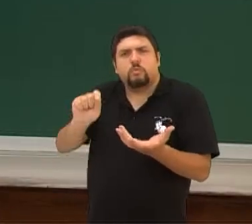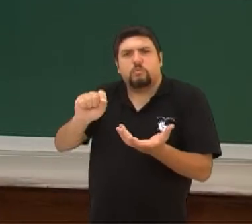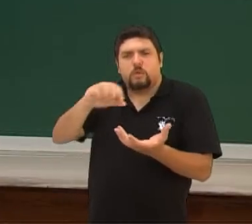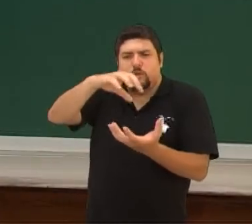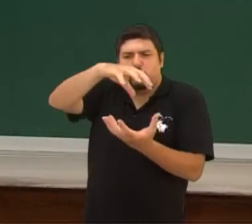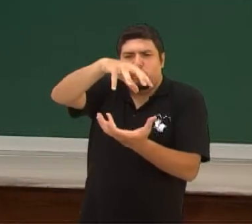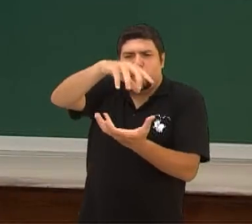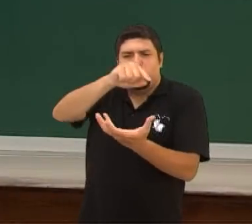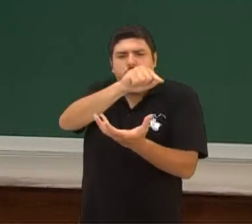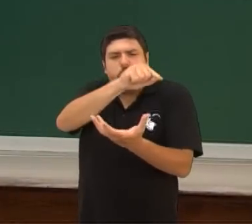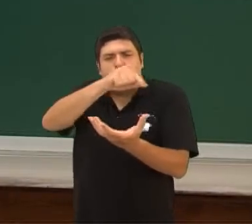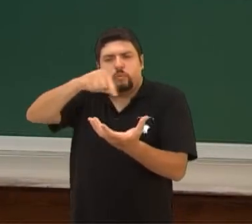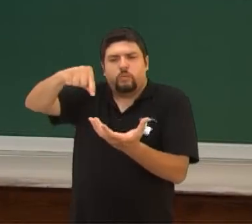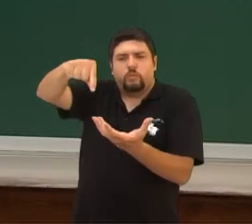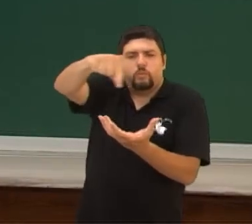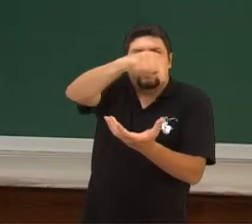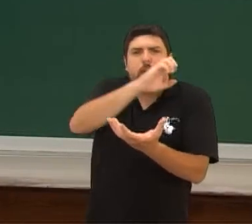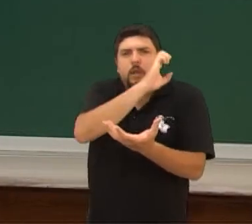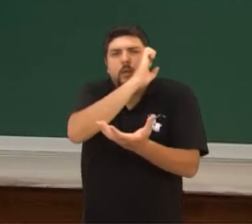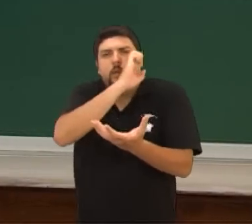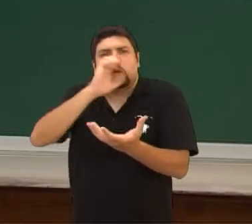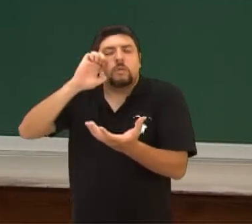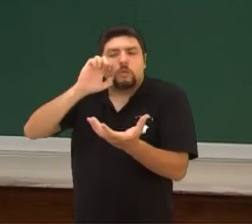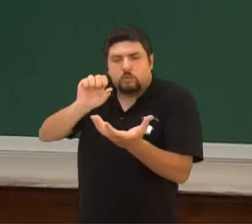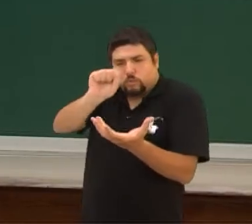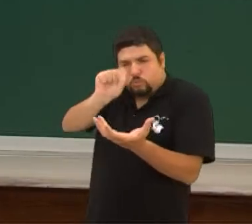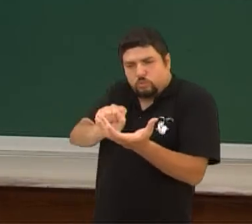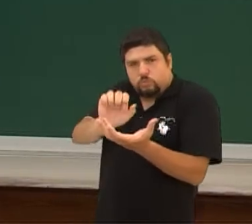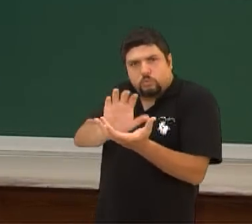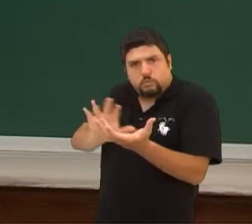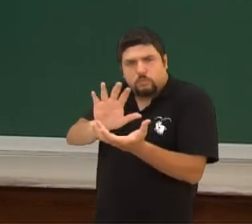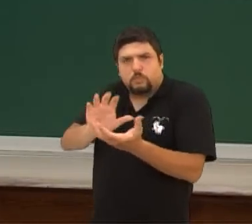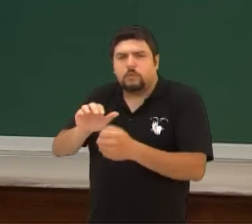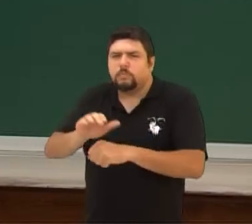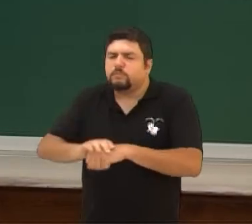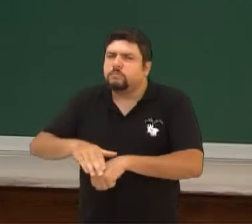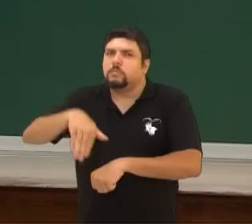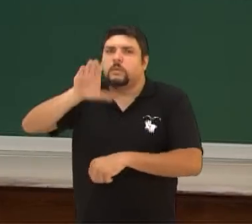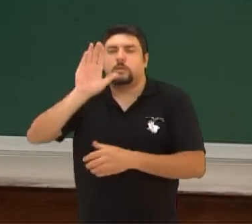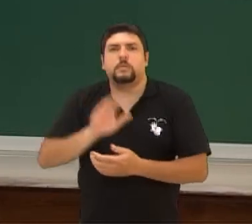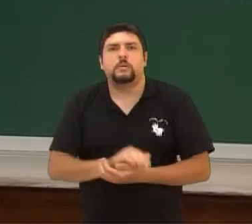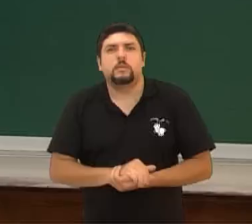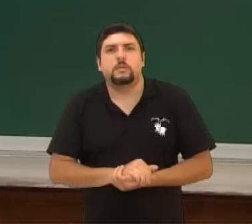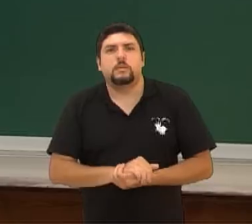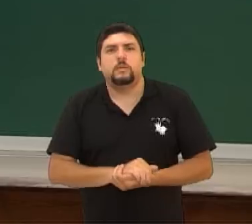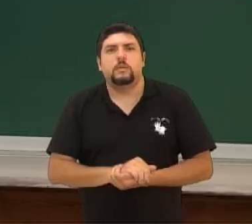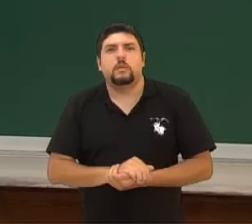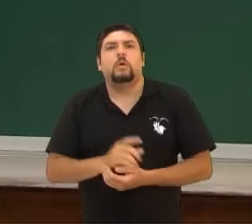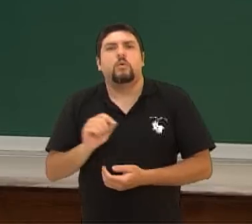ao sul da linha do Equador, né? Então, é uma cidade muito importante, é um centro econômico,